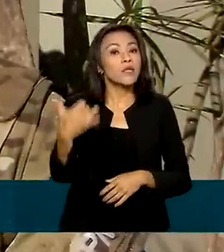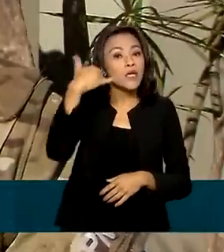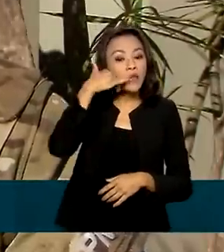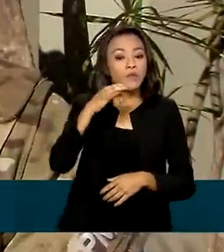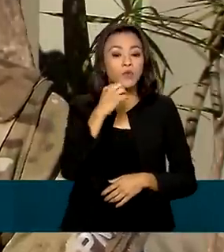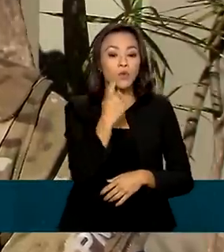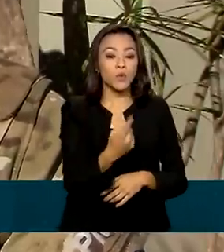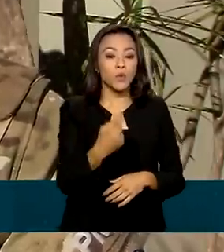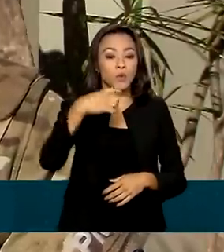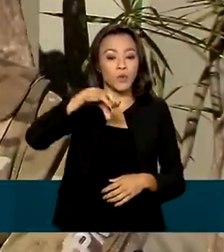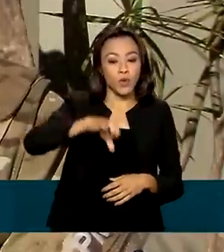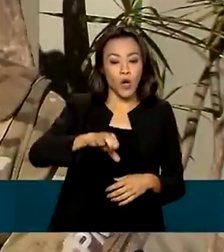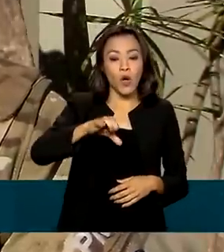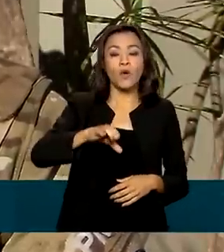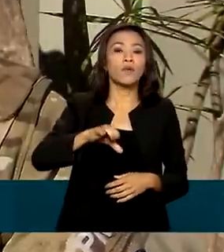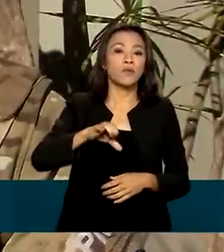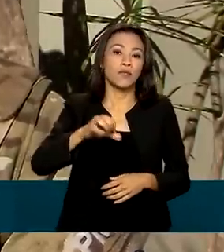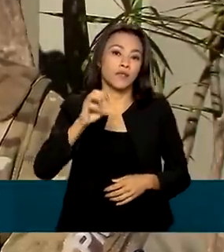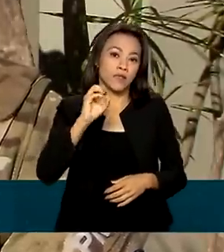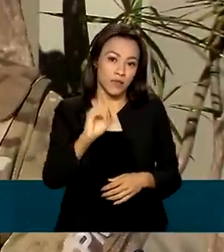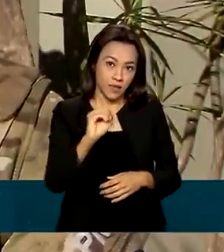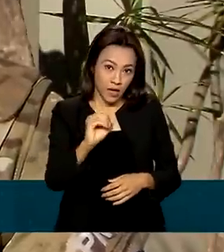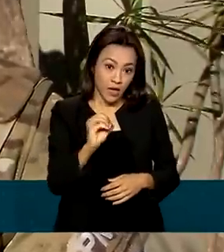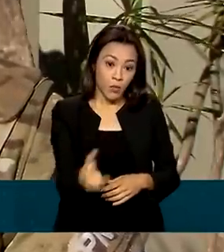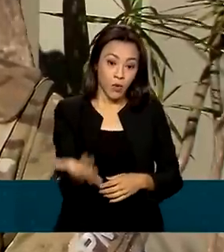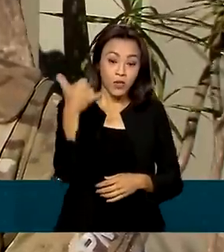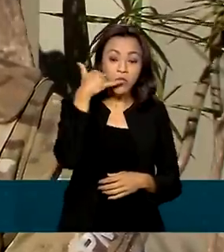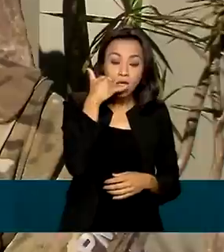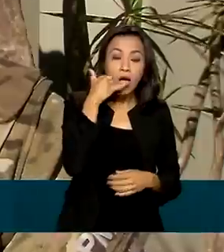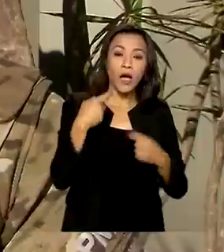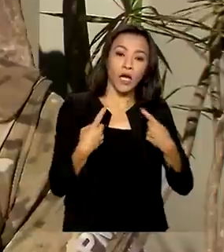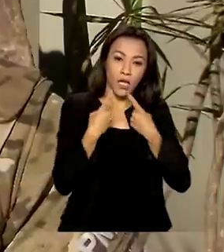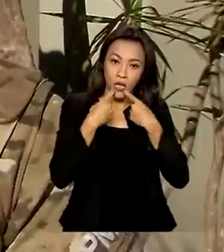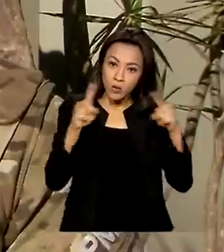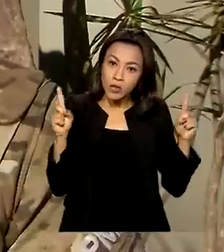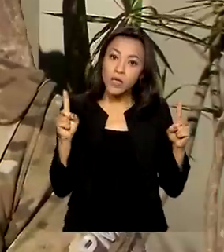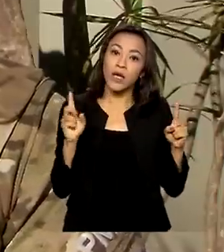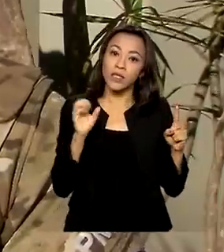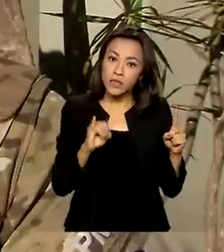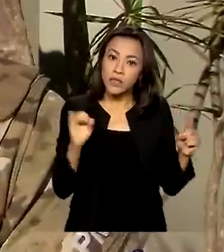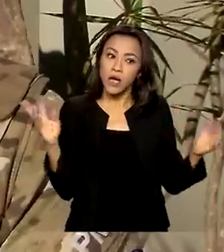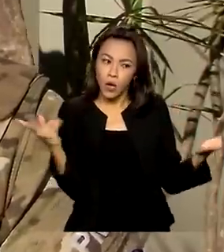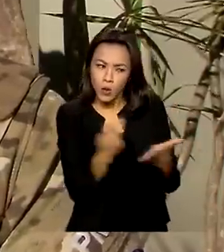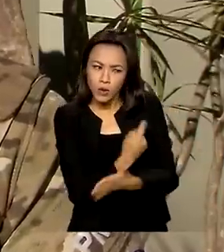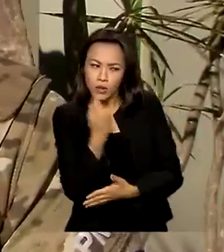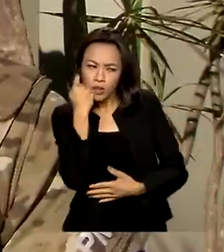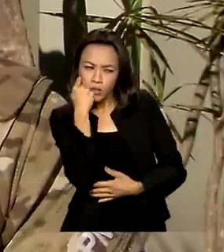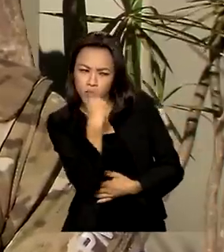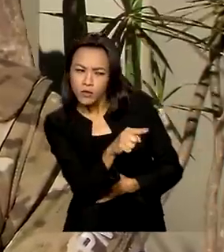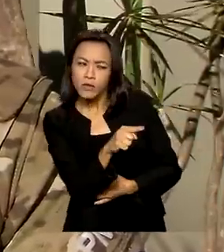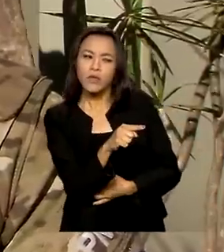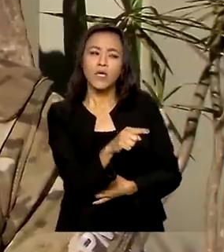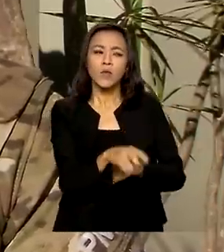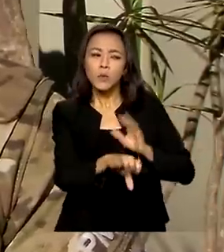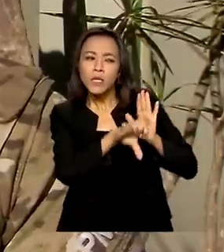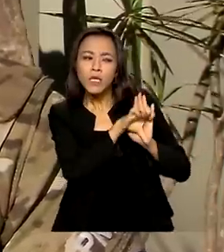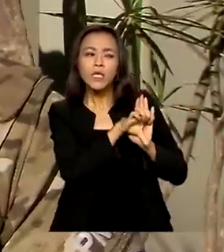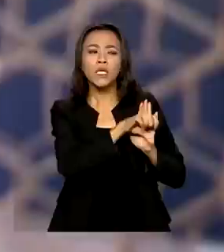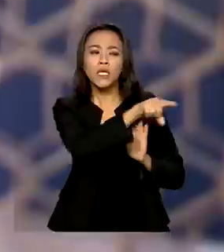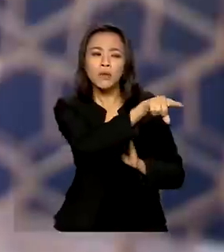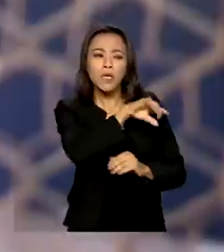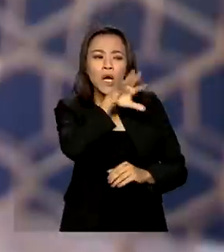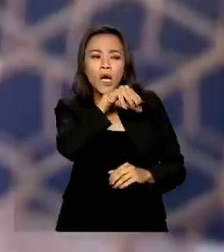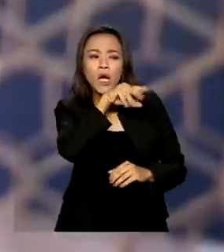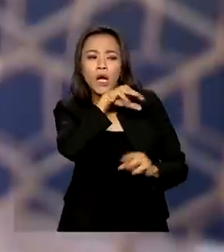a população em geral pode pode ligar denunciasse se tiver conhecimento de algum crime